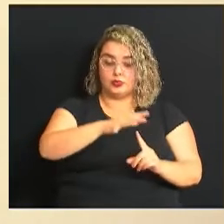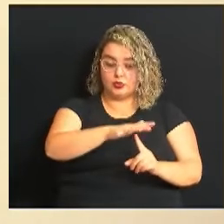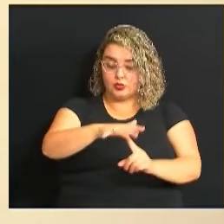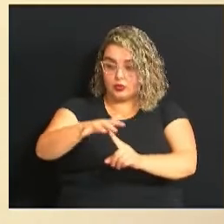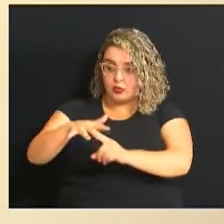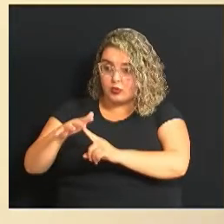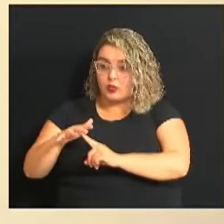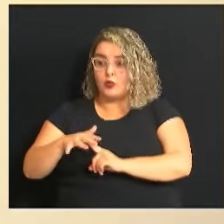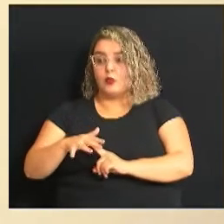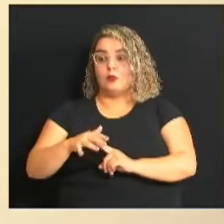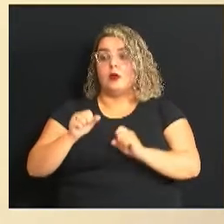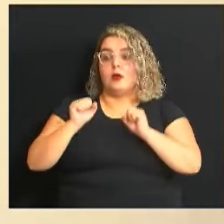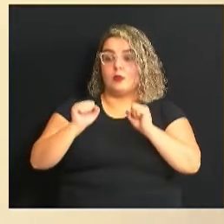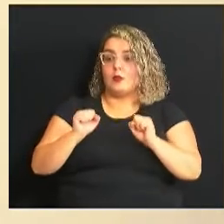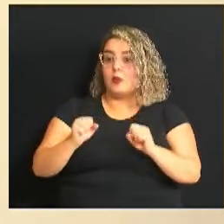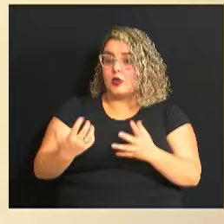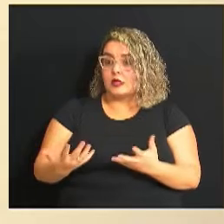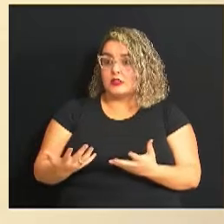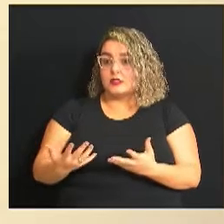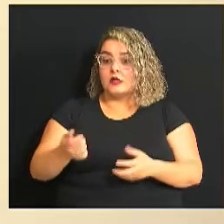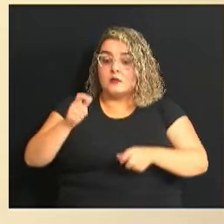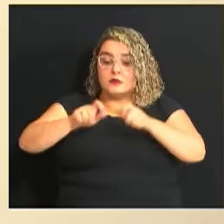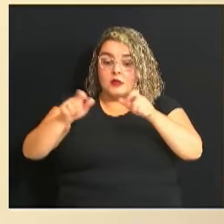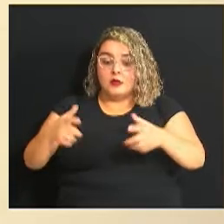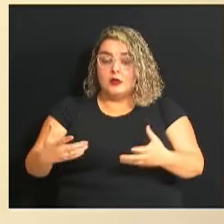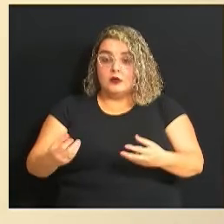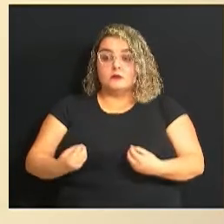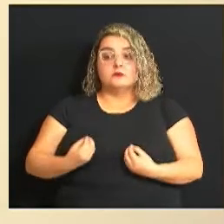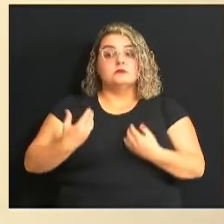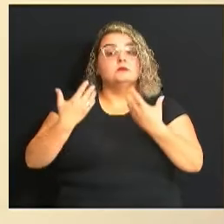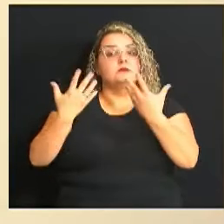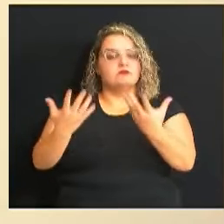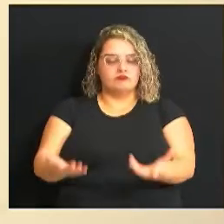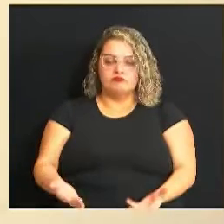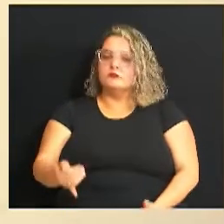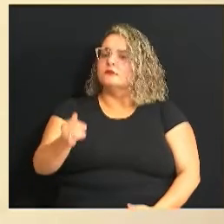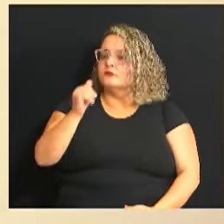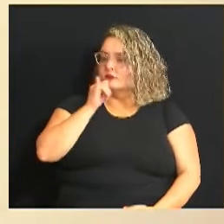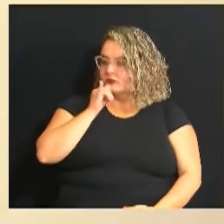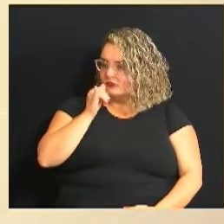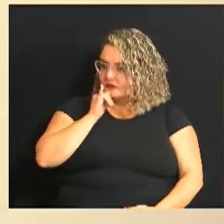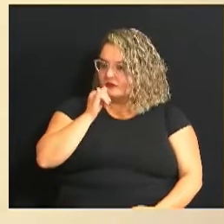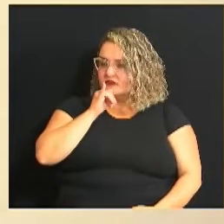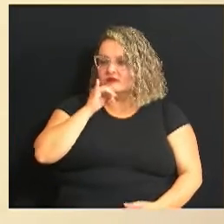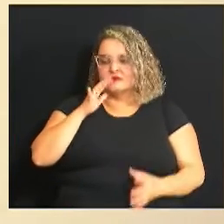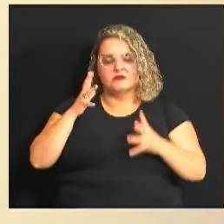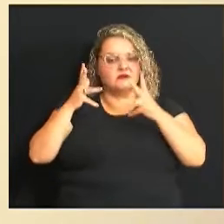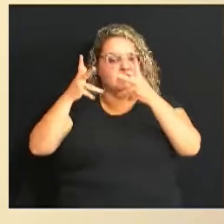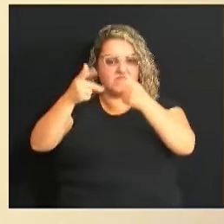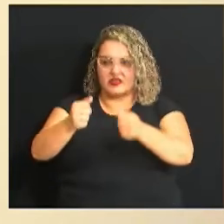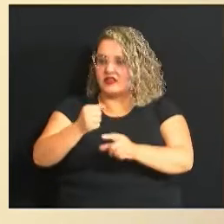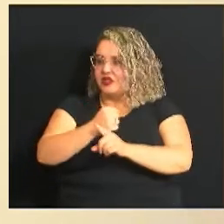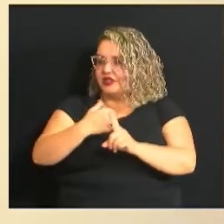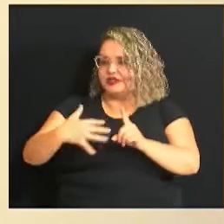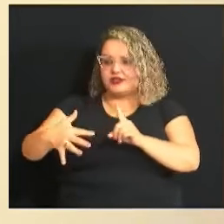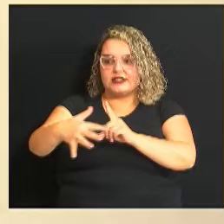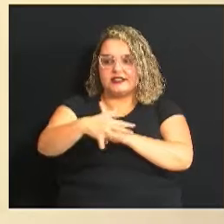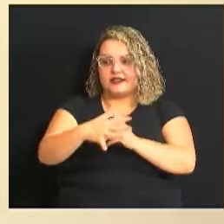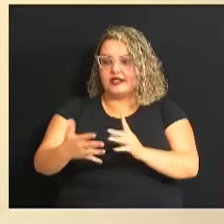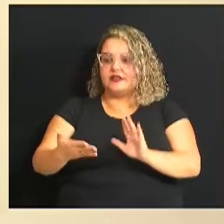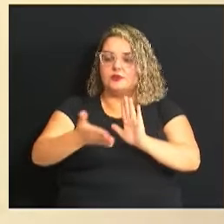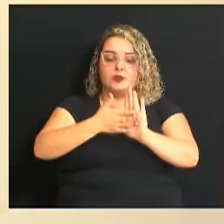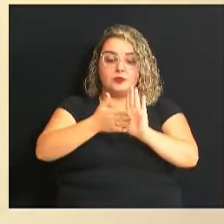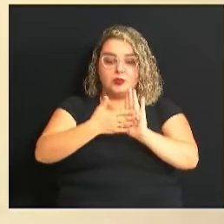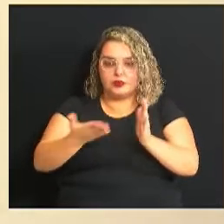nós possamos ser as pessoas que darão o exemplo, né, para toda a sociedade. Então eu estou propondo